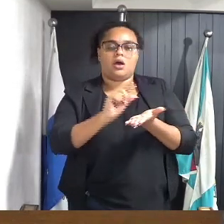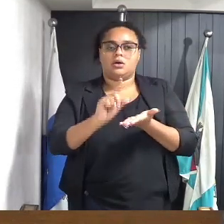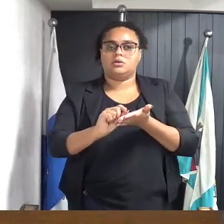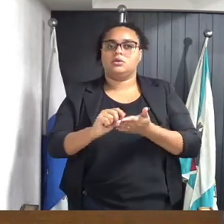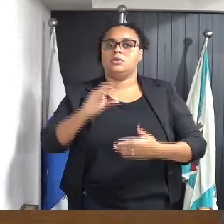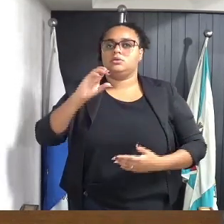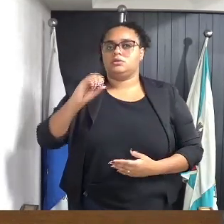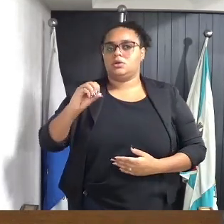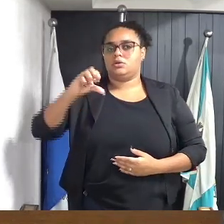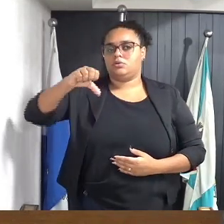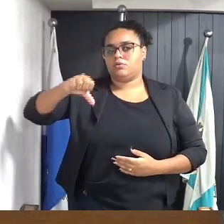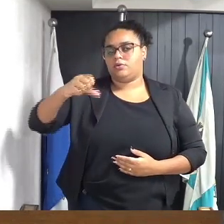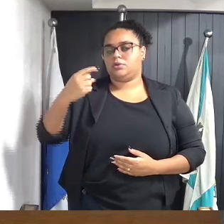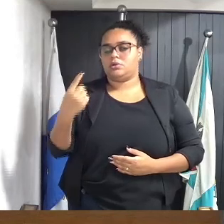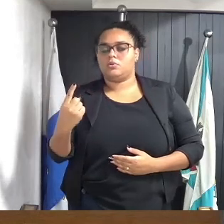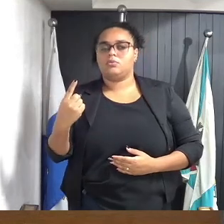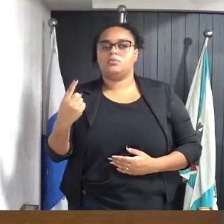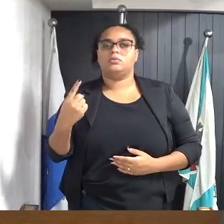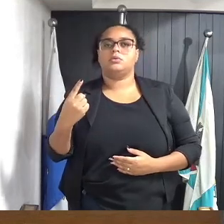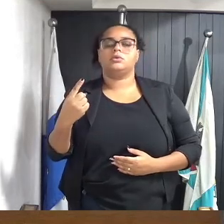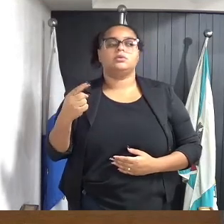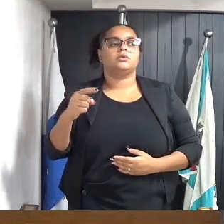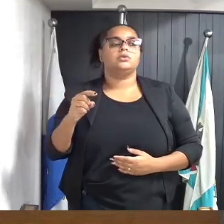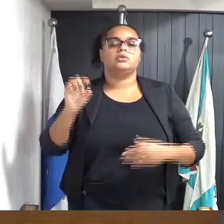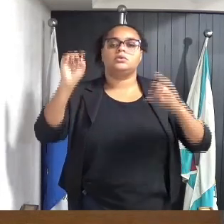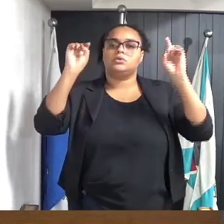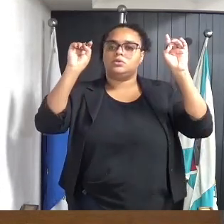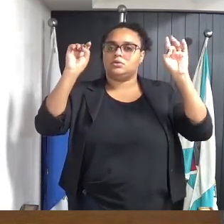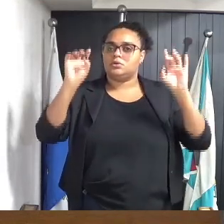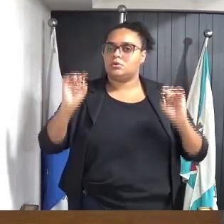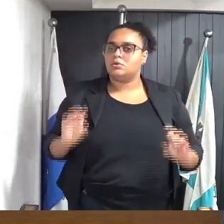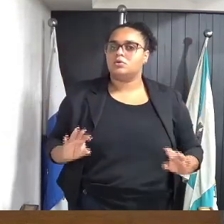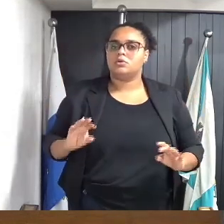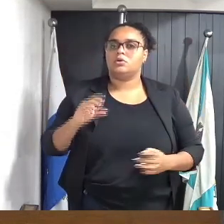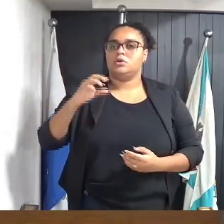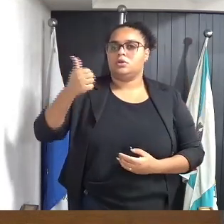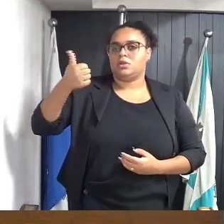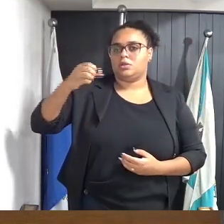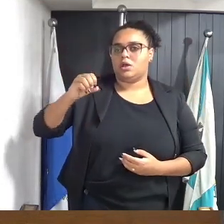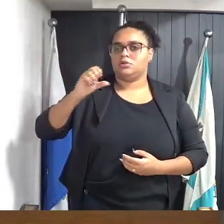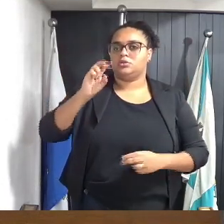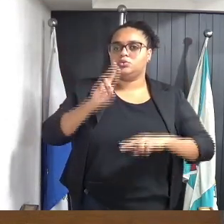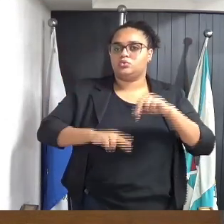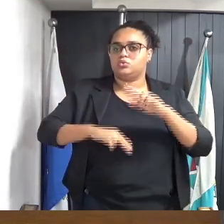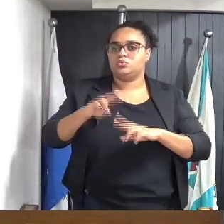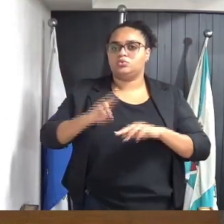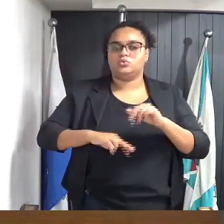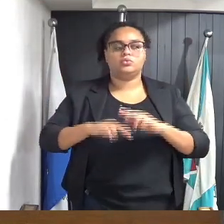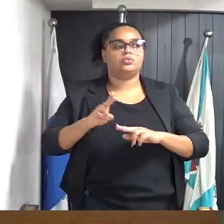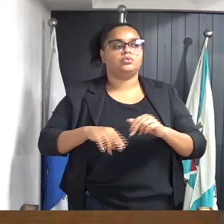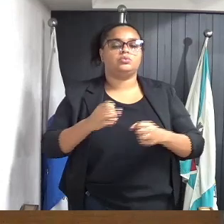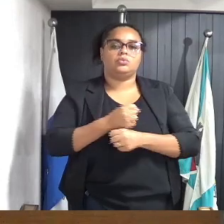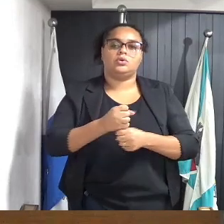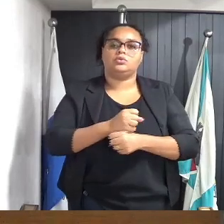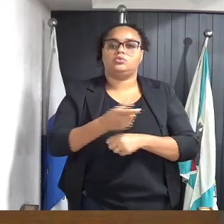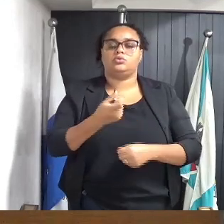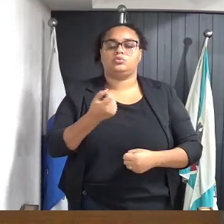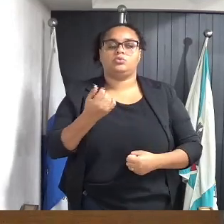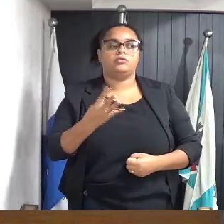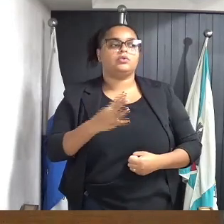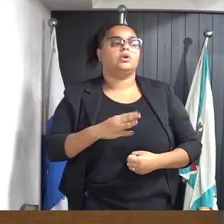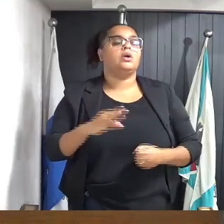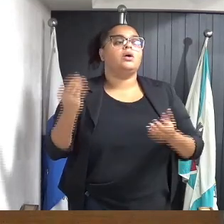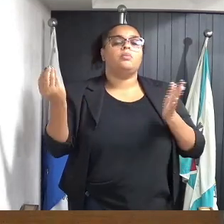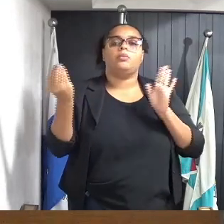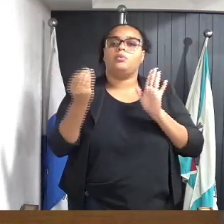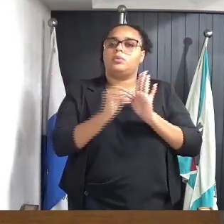número 091 da Assembleia Ordinária ocorrida no dia 10 de junho de 2024, publicada